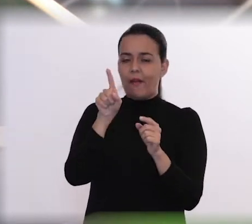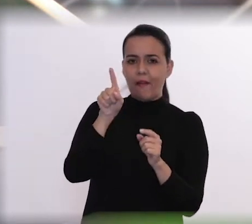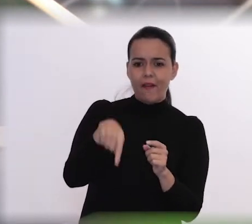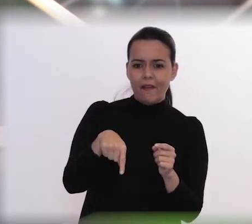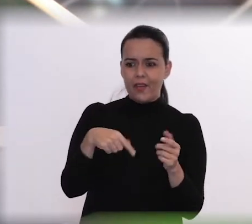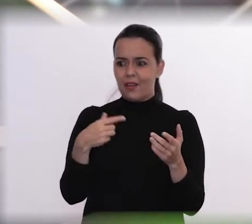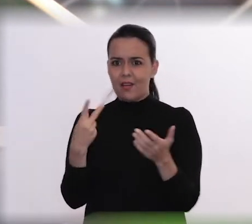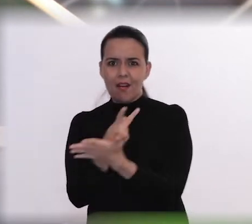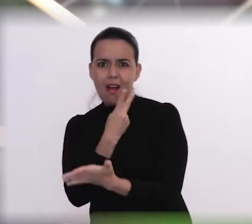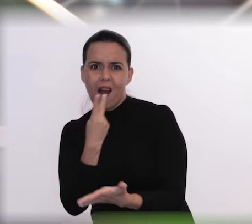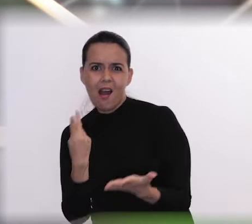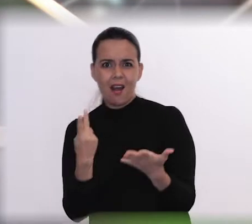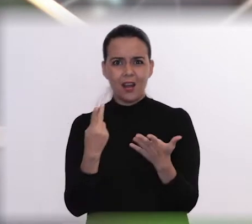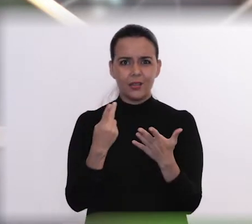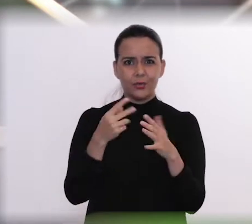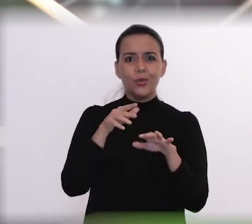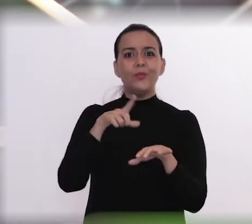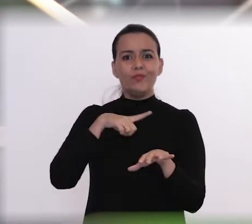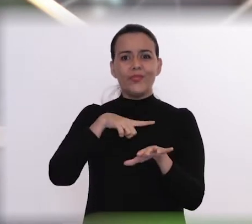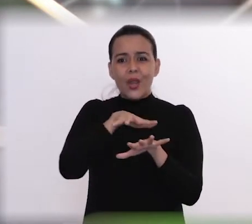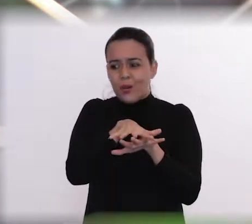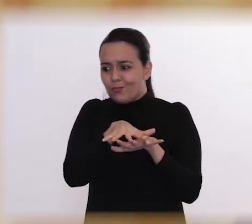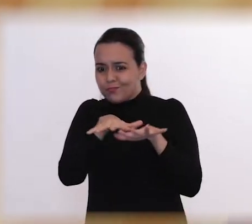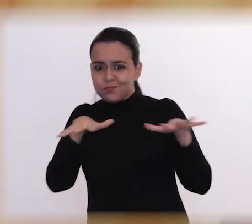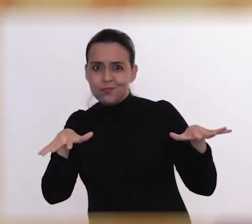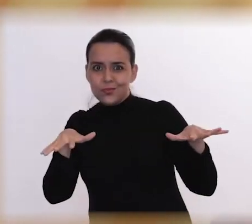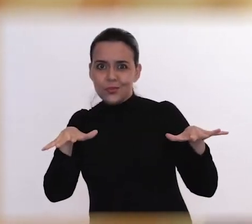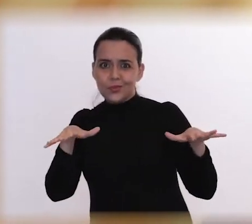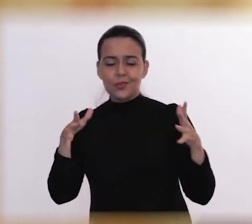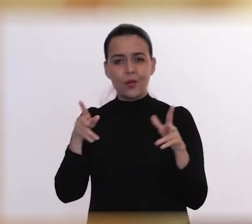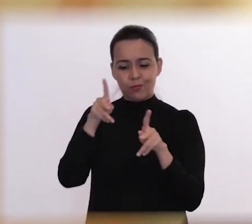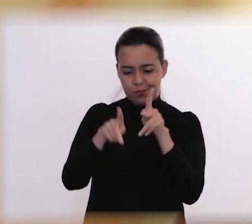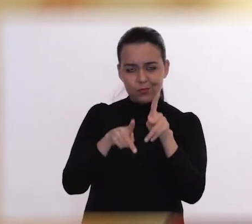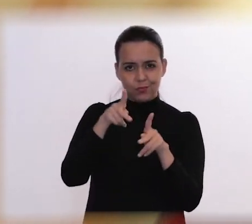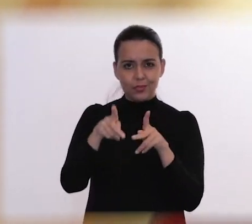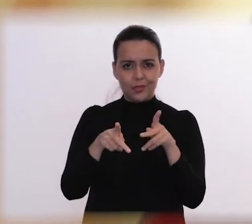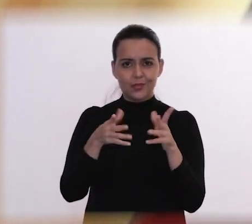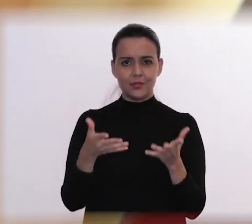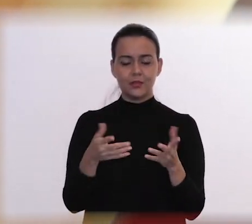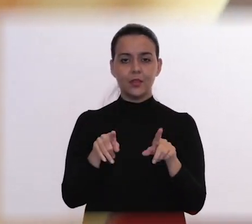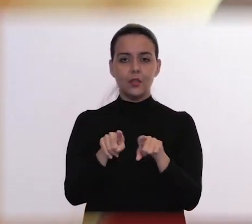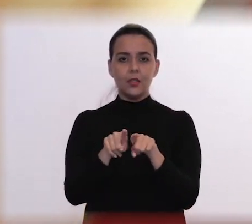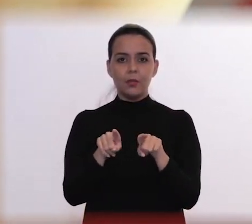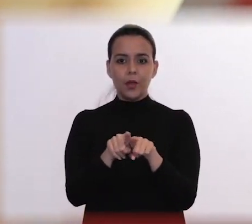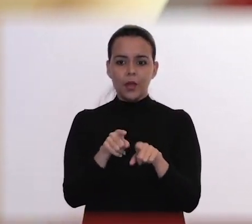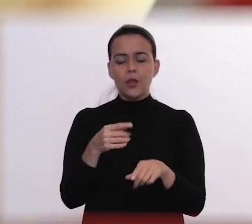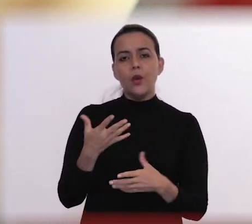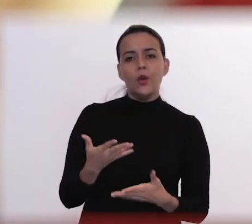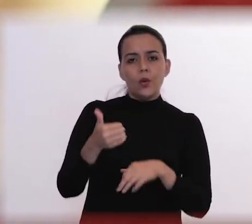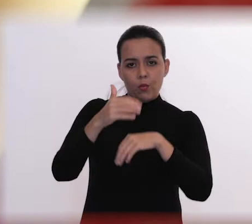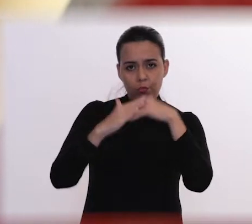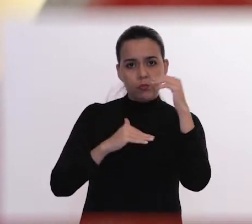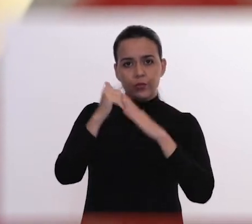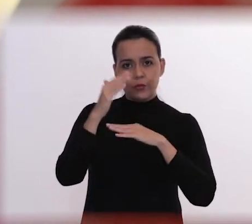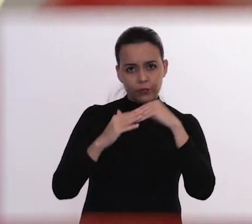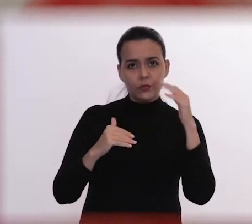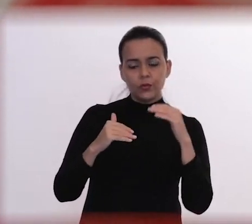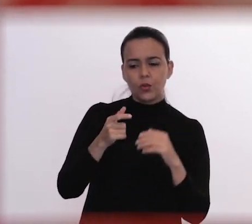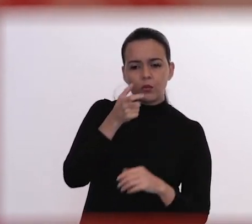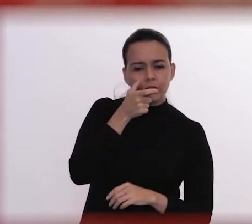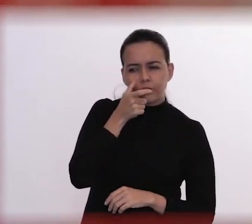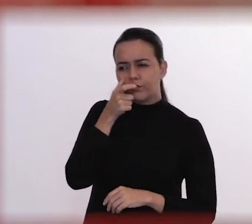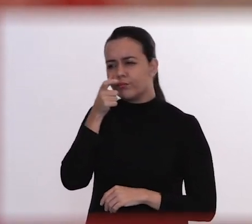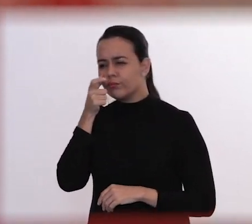que é injusto, que exclui, não é? E, obviamente, há, por parte desses autores, nos momentos mais agudos, desconfiança